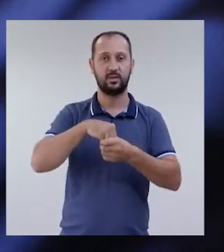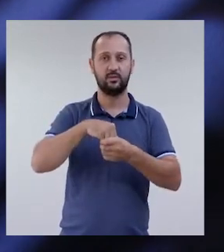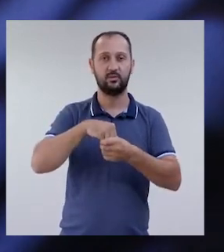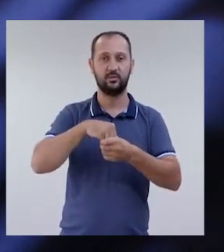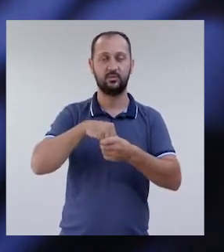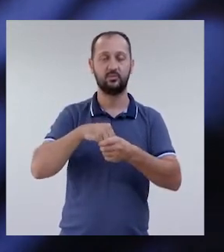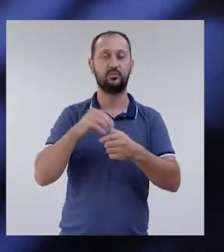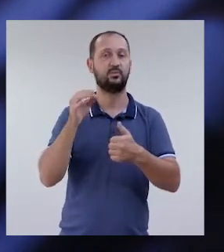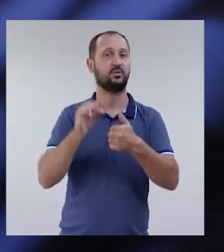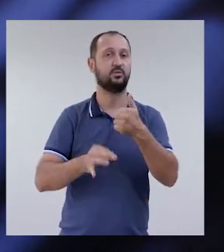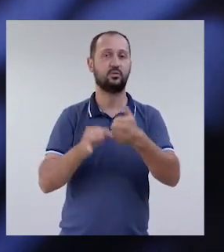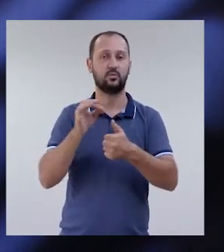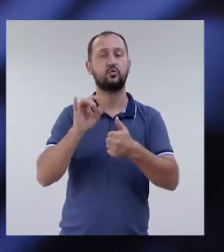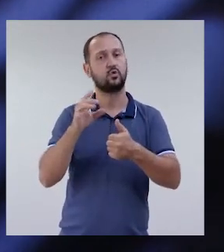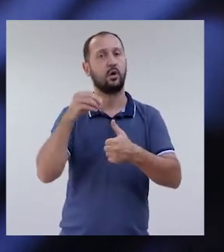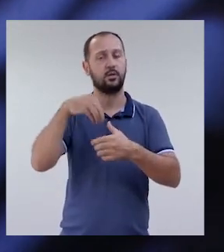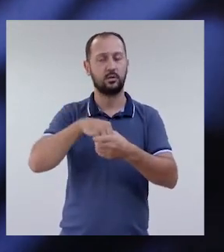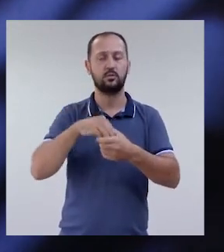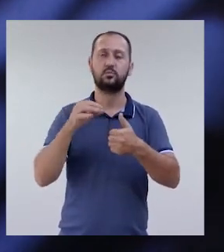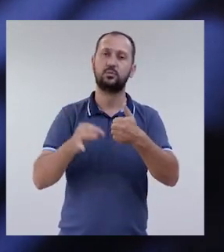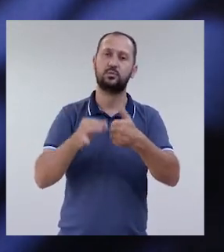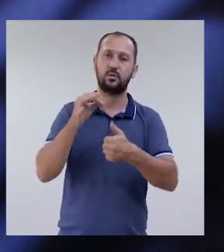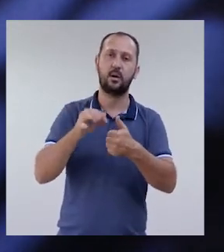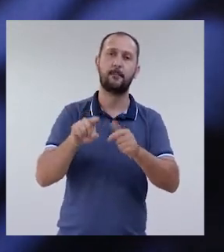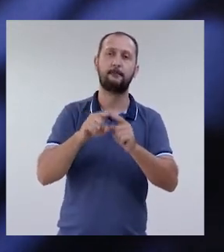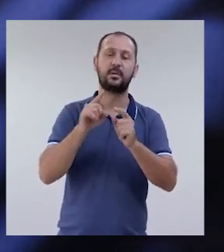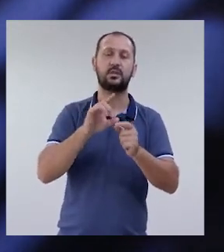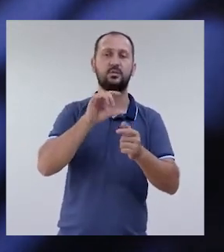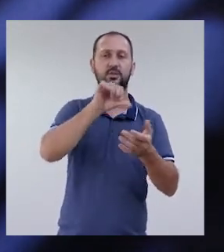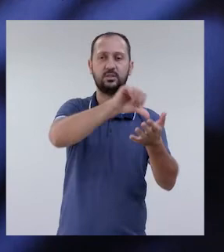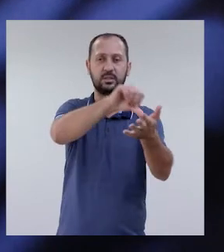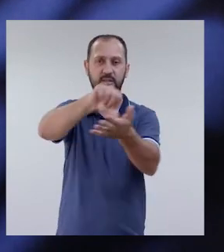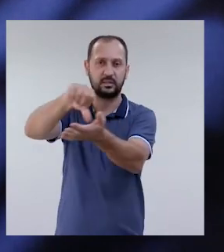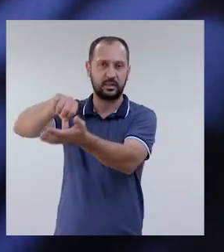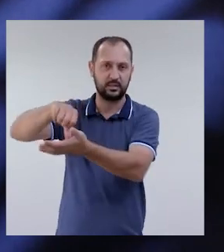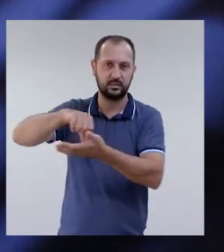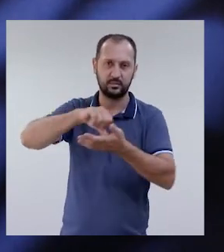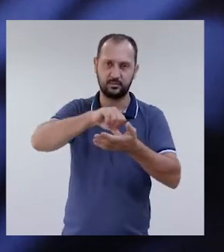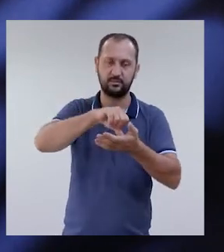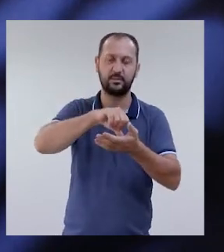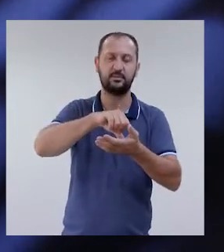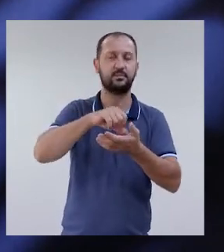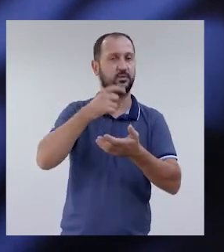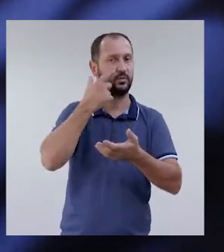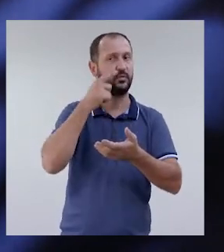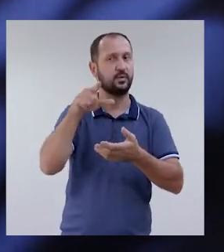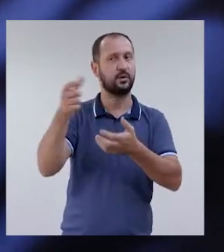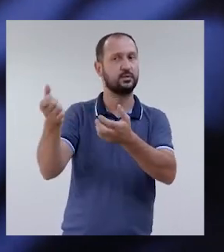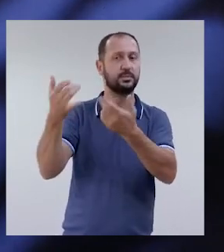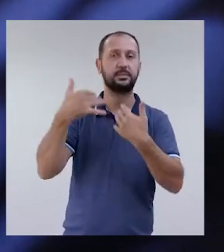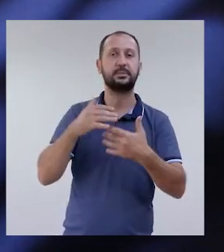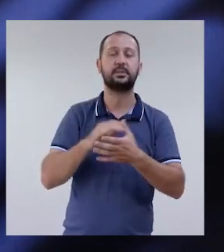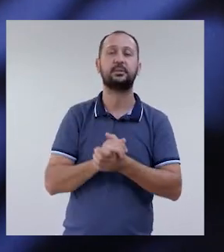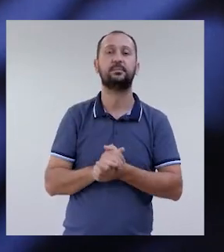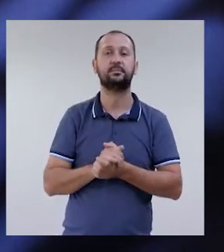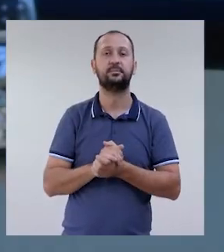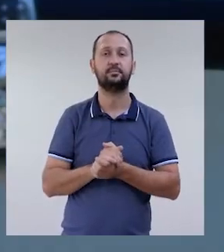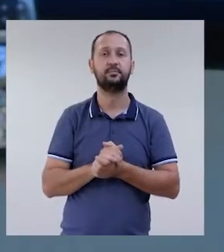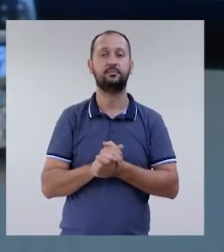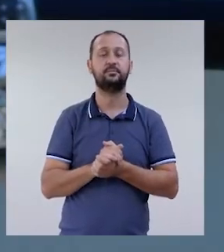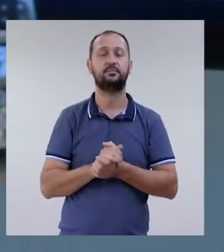nas instalações do Tribunal de Justiça, não só no tribunal, eu imagino que também em cada comarca. Isso a gente vai ver agora com o presidente,